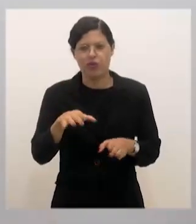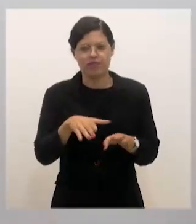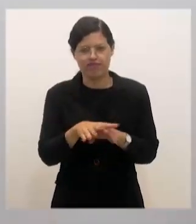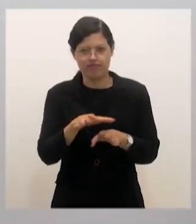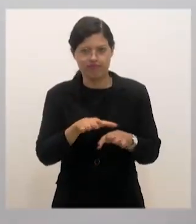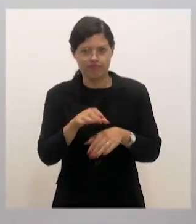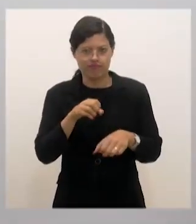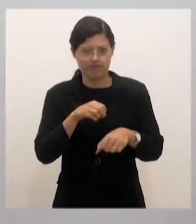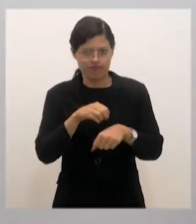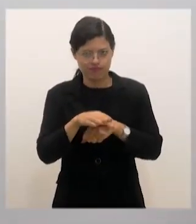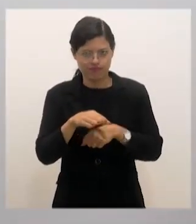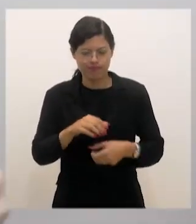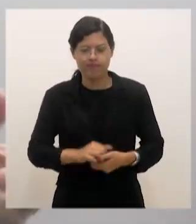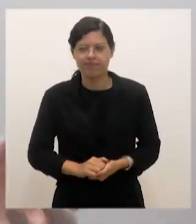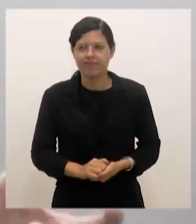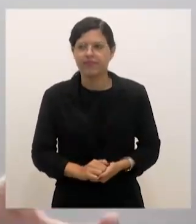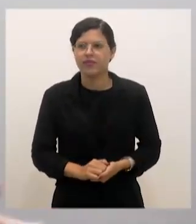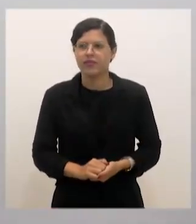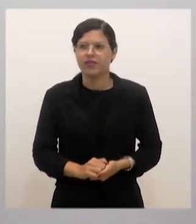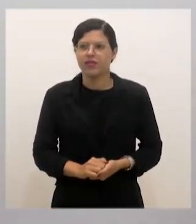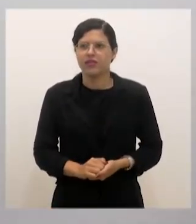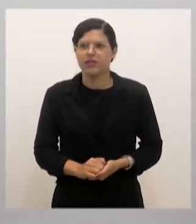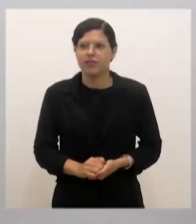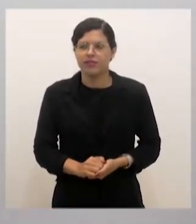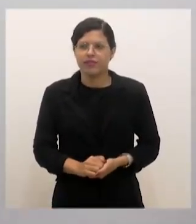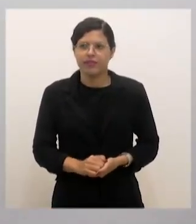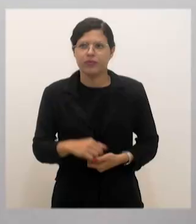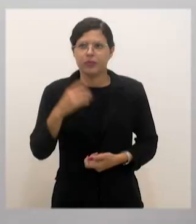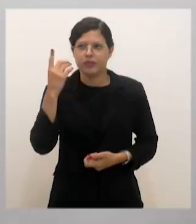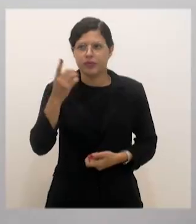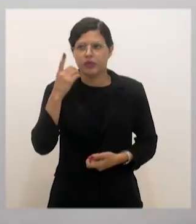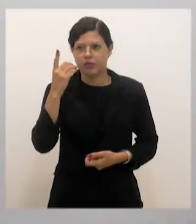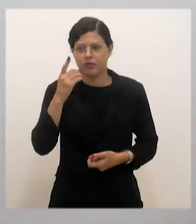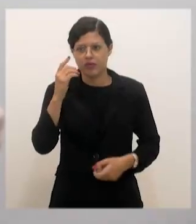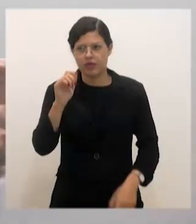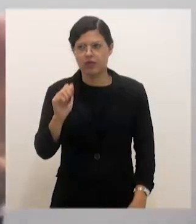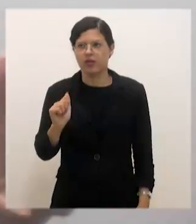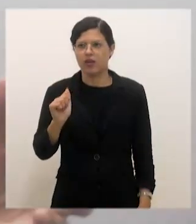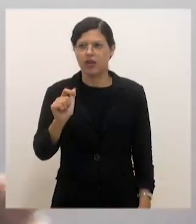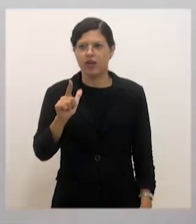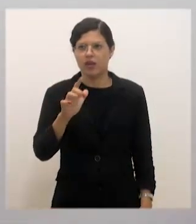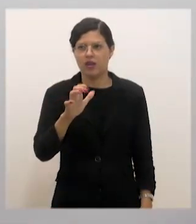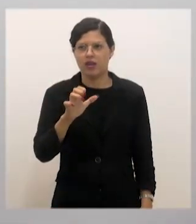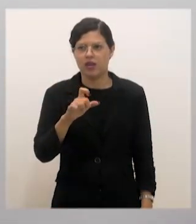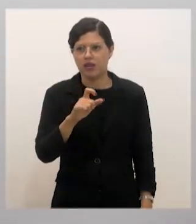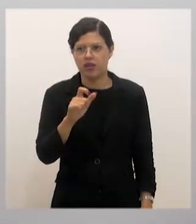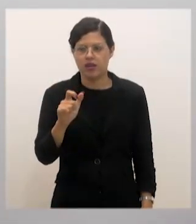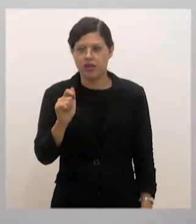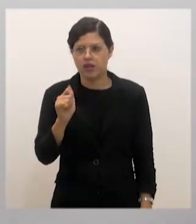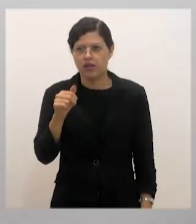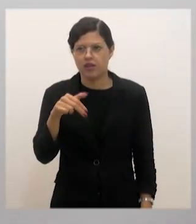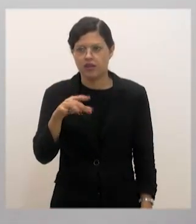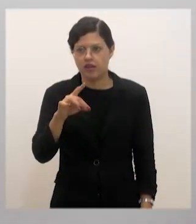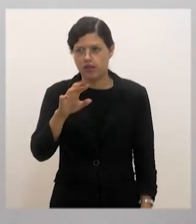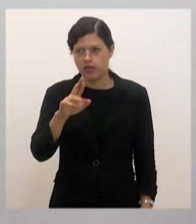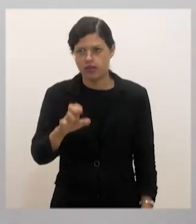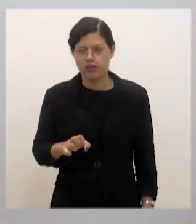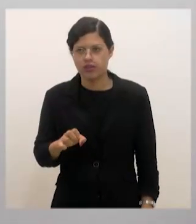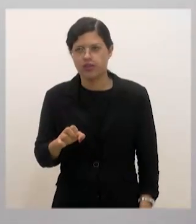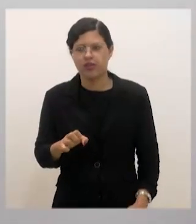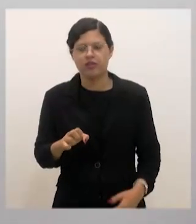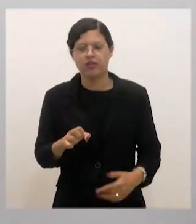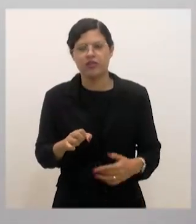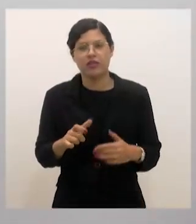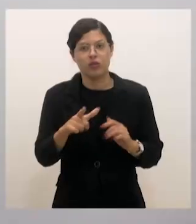deputado Pinoploc, ao mesmo tempo que cometeu essa impropriedade na linha poligonal, no